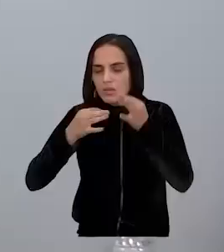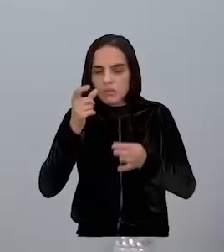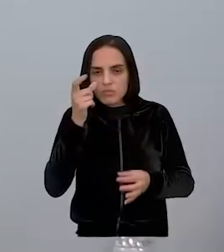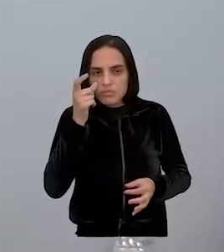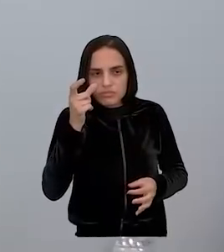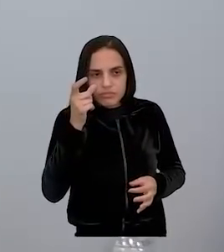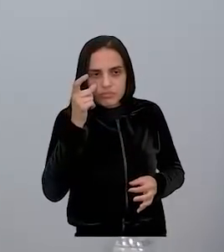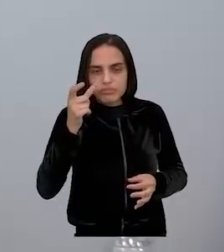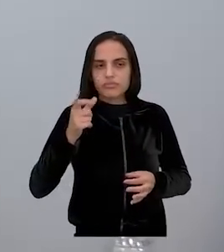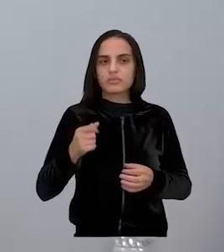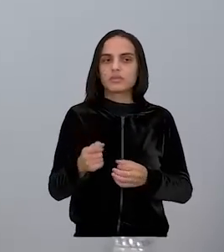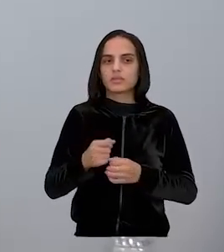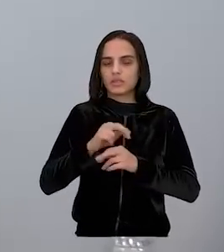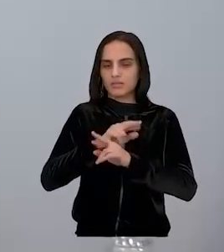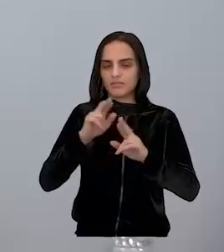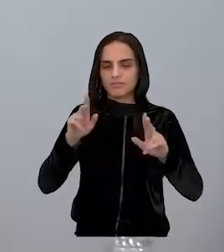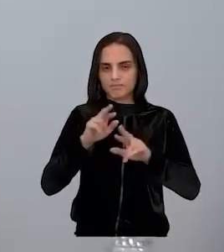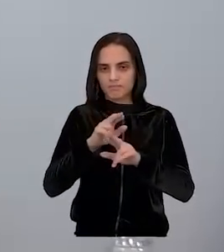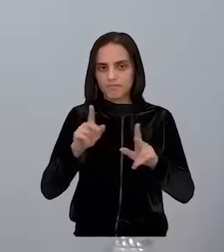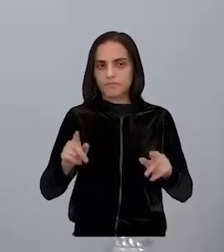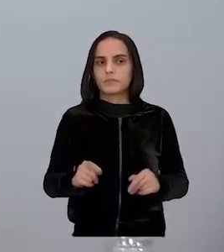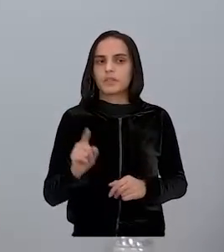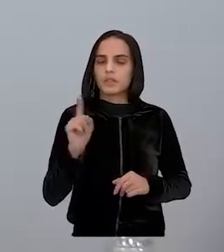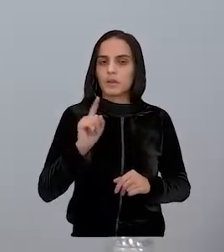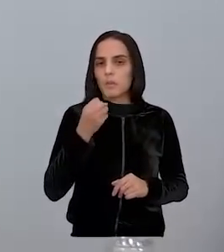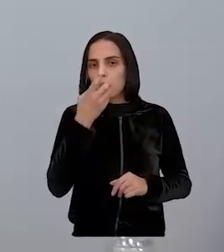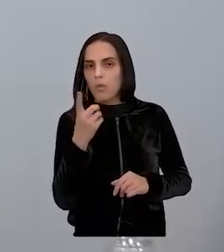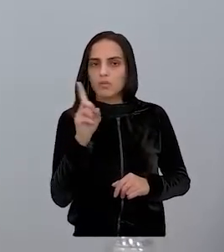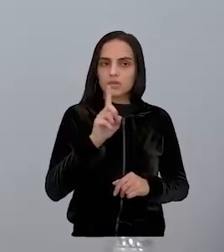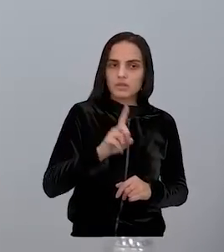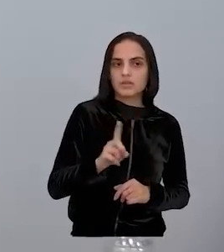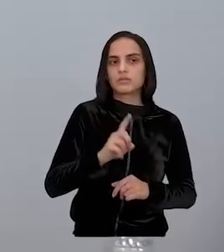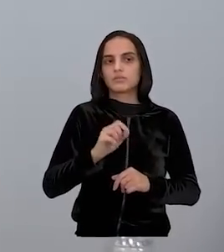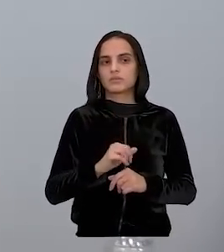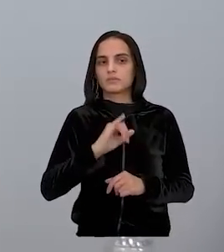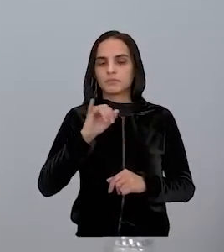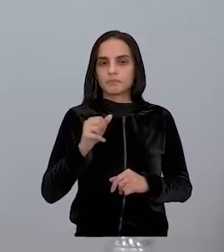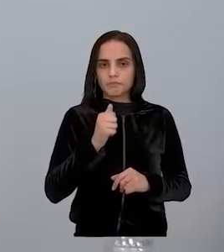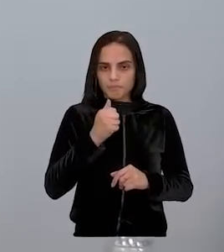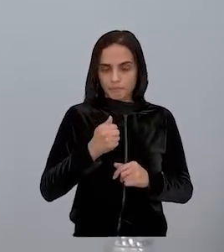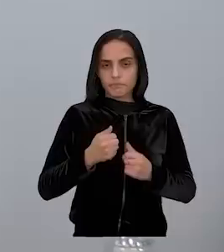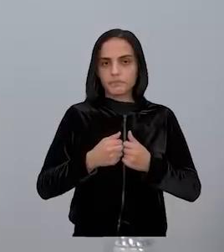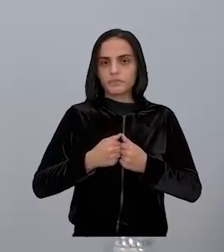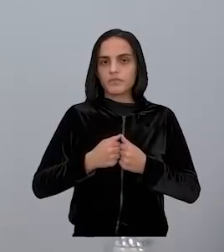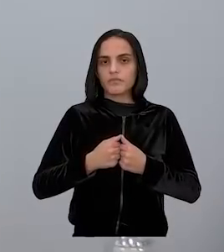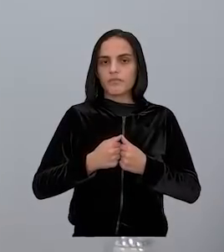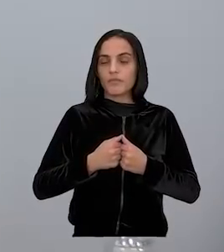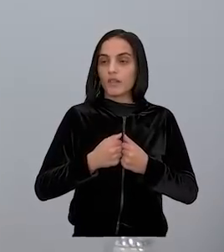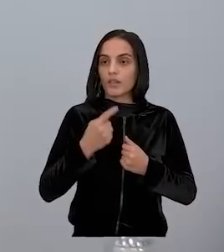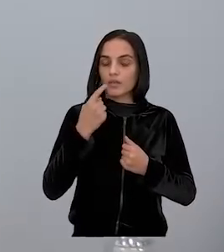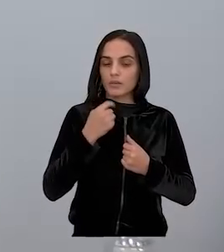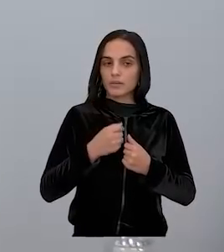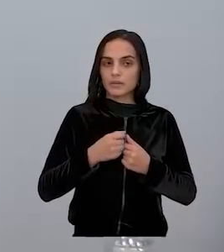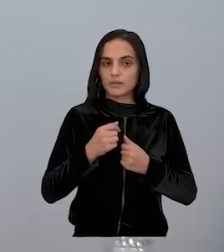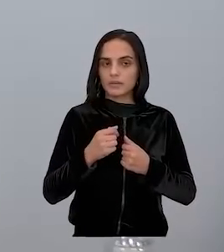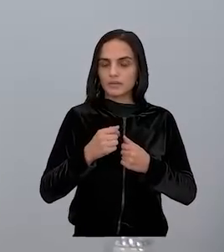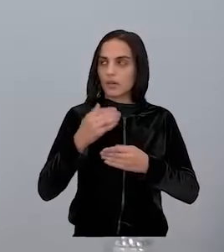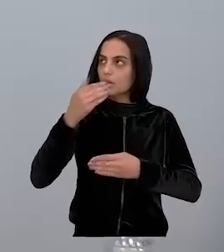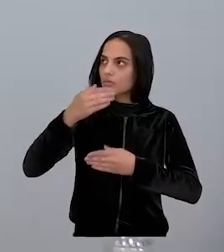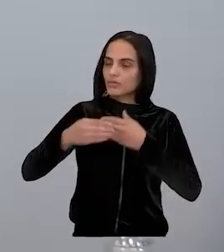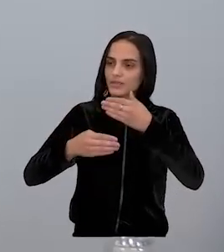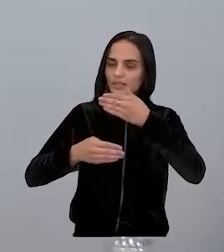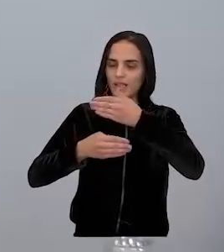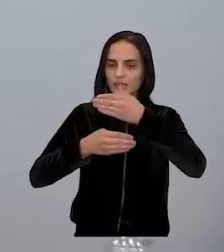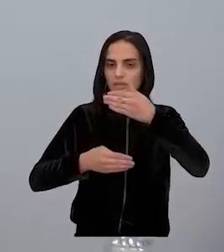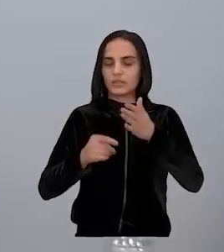são distintas, não são? O que a gente pode aproveitar de tudo isso, ok? Giovanni, no slide depois do áudio